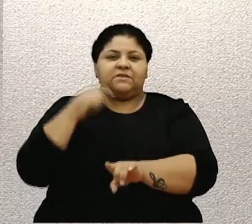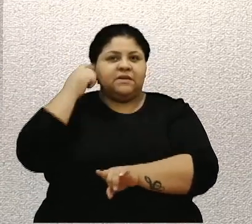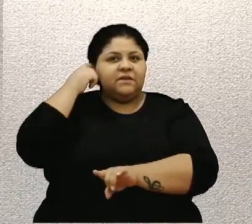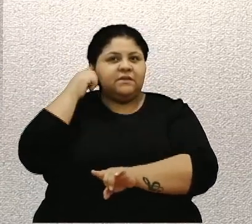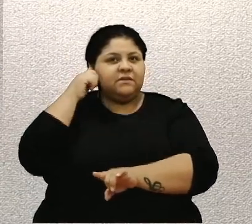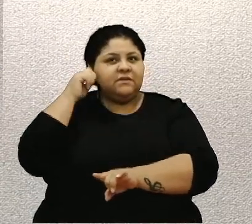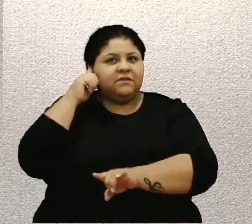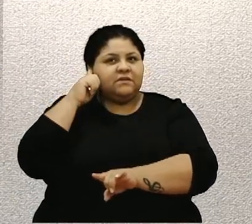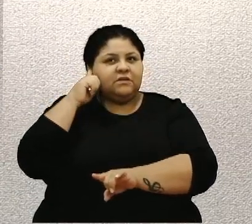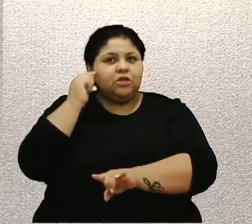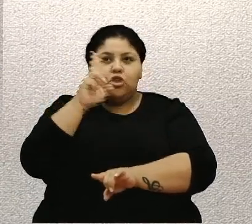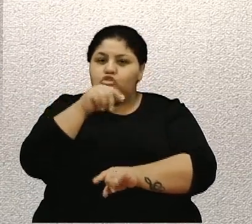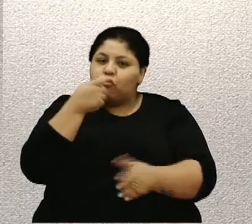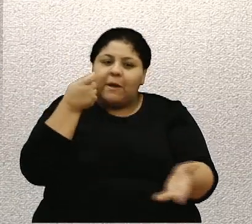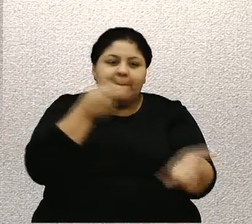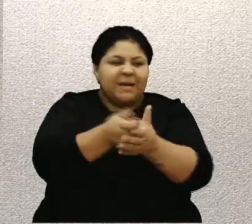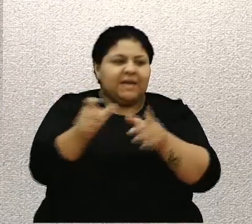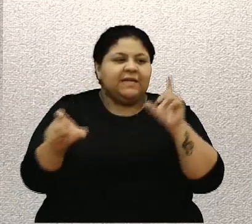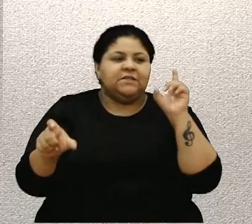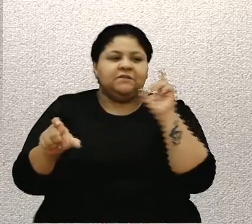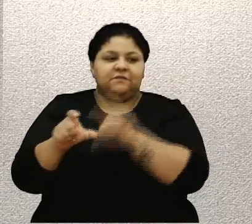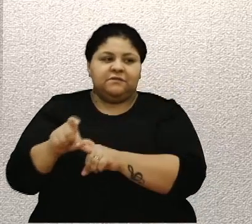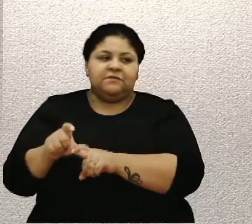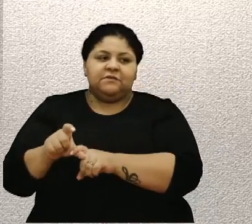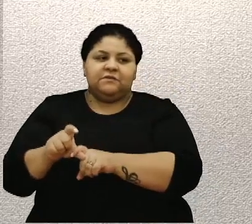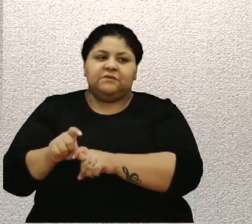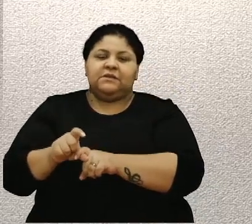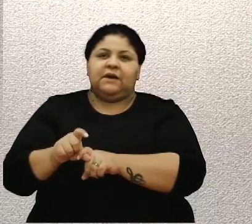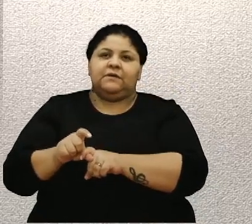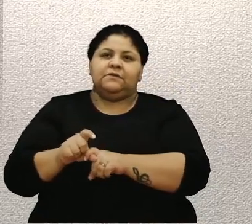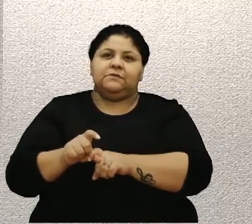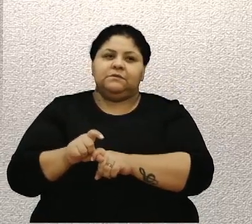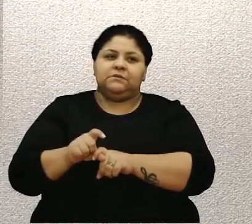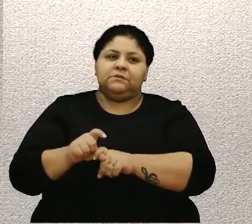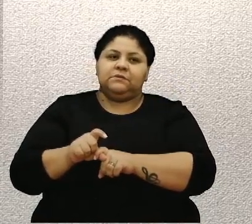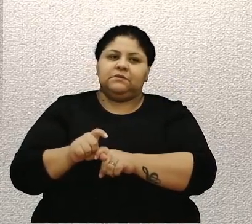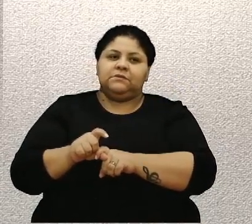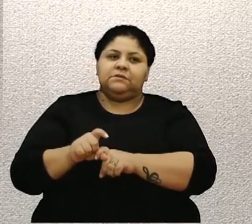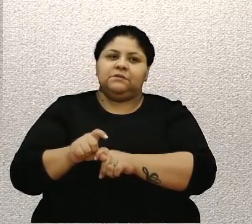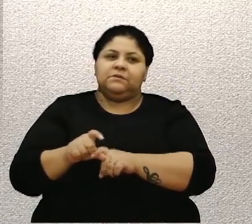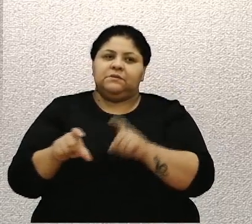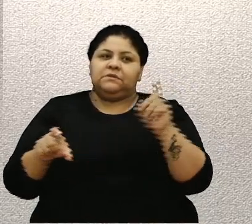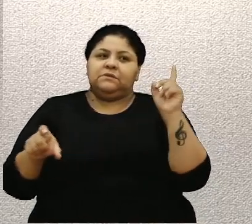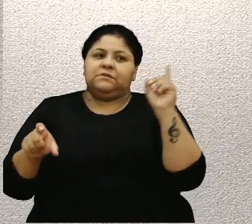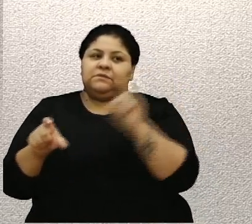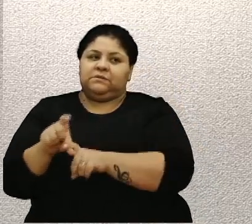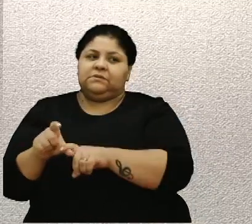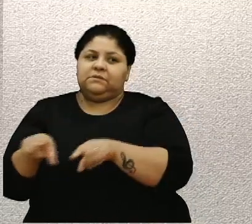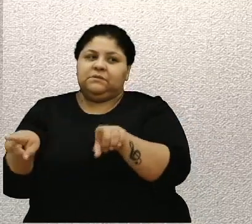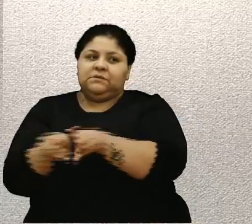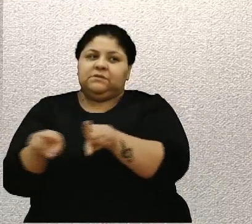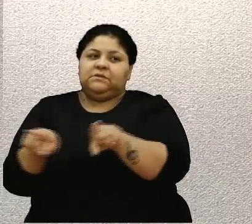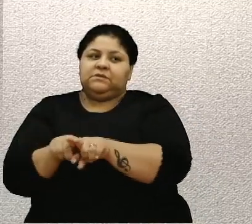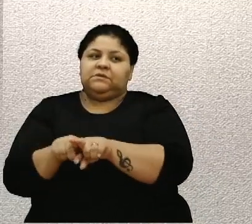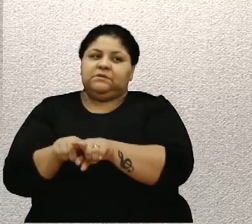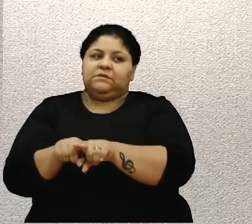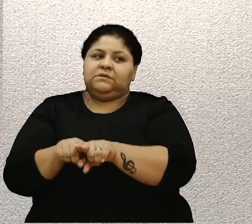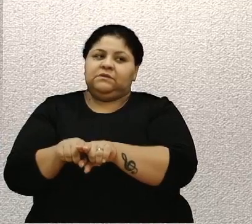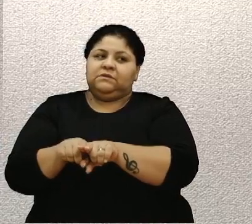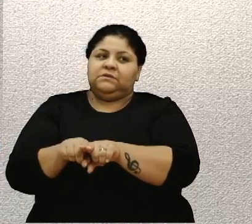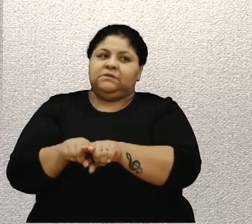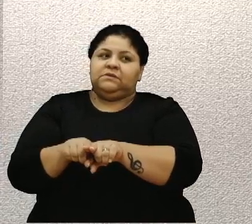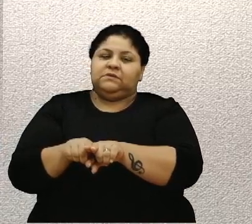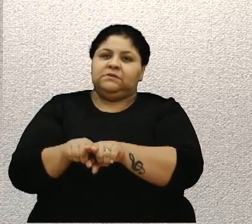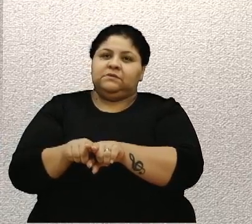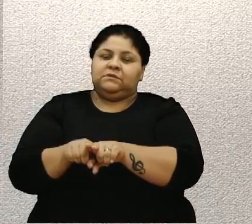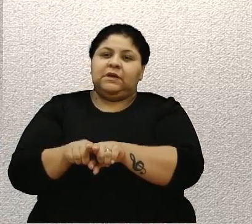Nunca nós vamos pagar essa dívida. Essa dívida é impagável. Essa dívida estanca o desenvolvimento do Rio